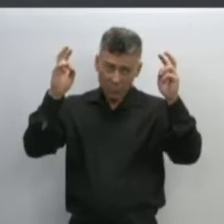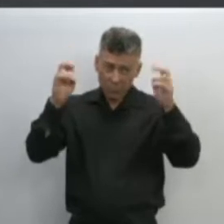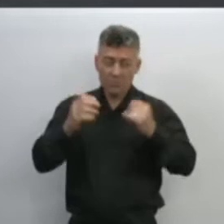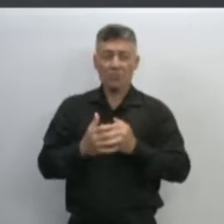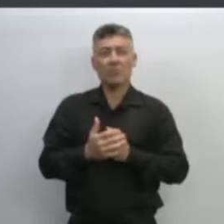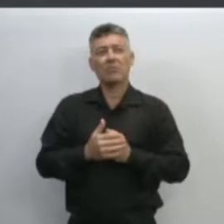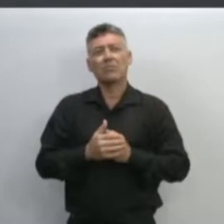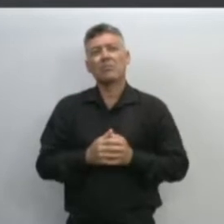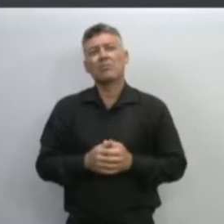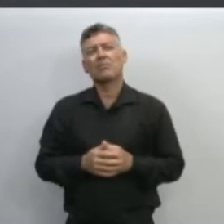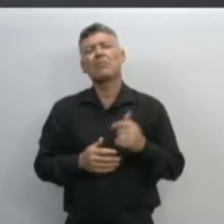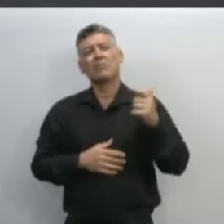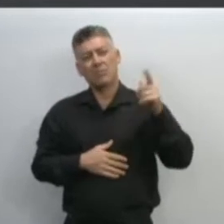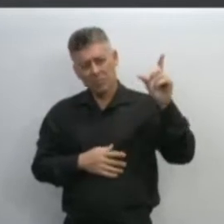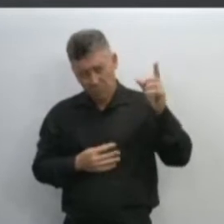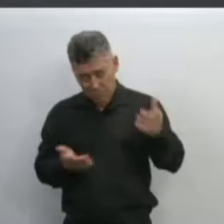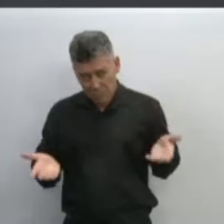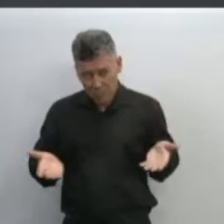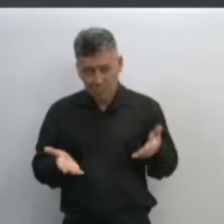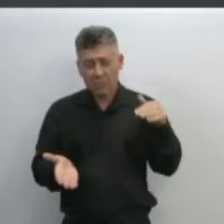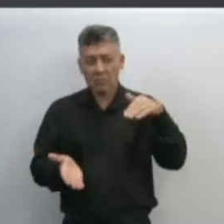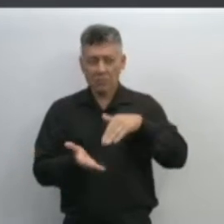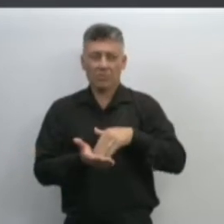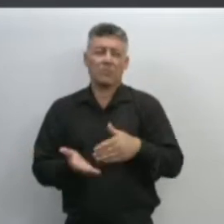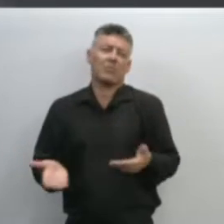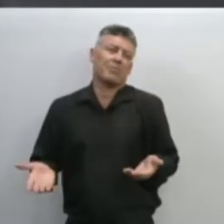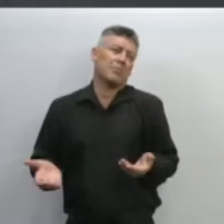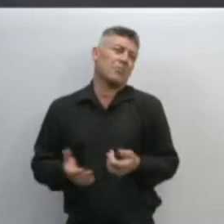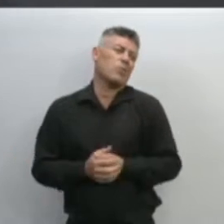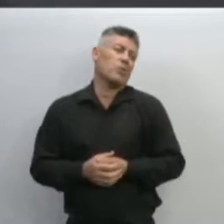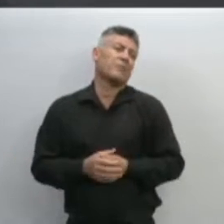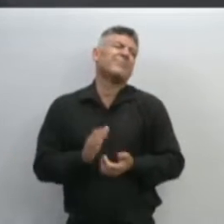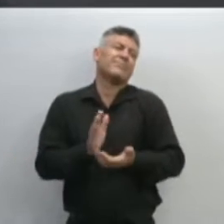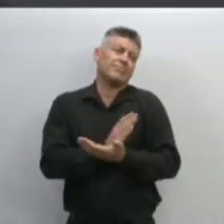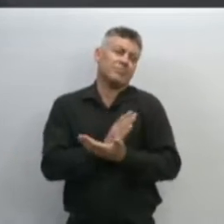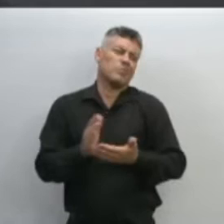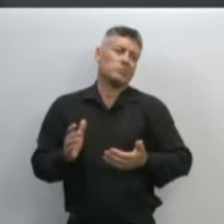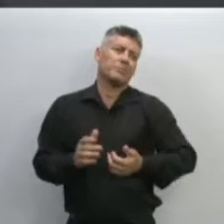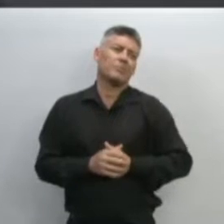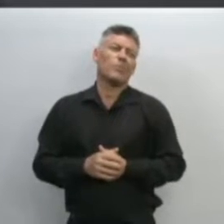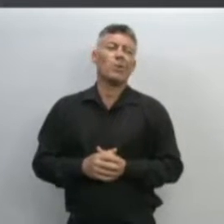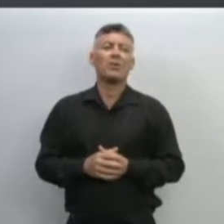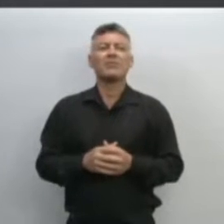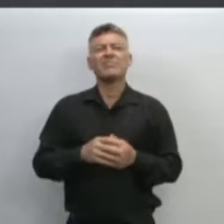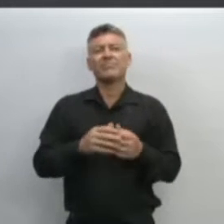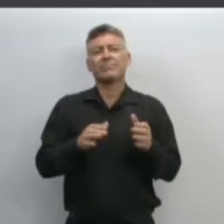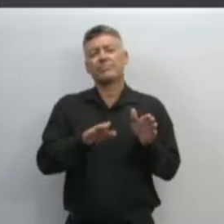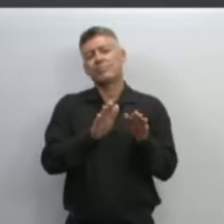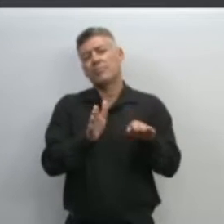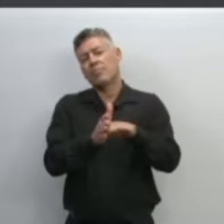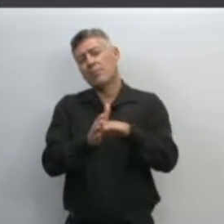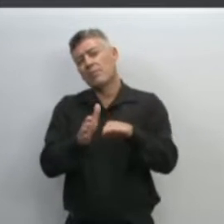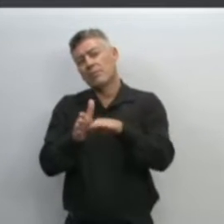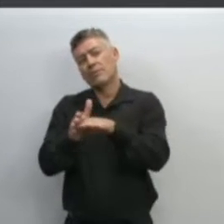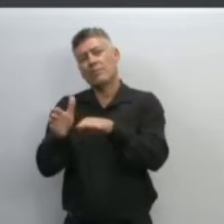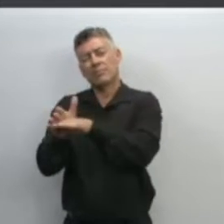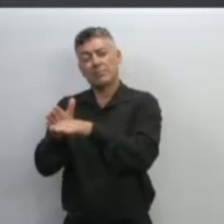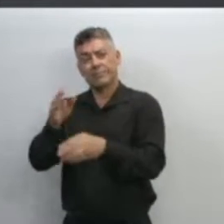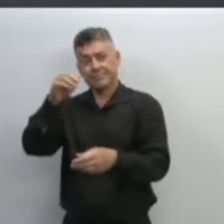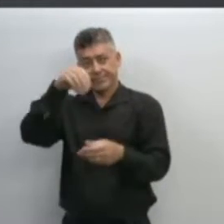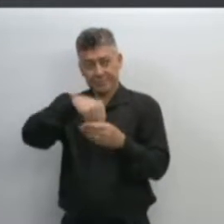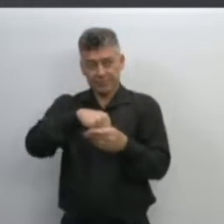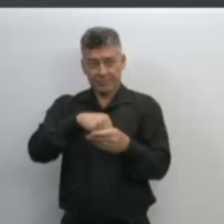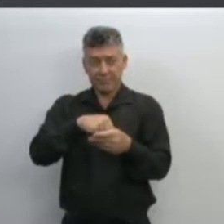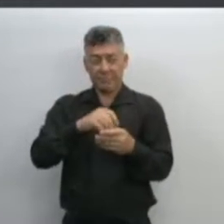todos os... Ainda tem hoje ainda alguns remanescentes boxes, que nós colocamos todos